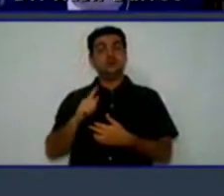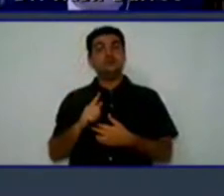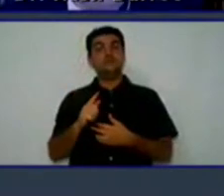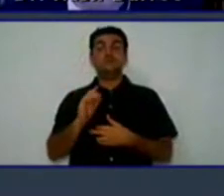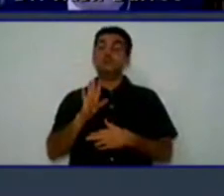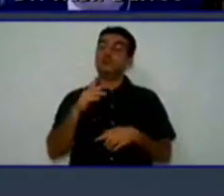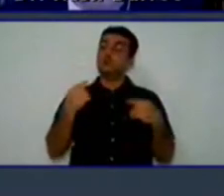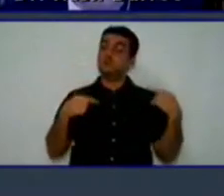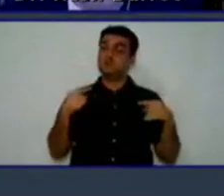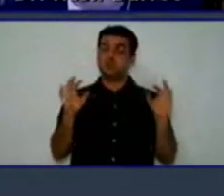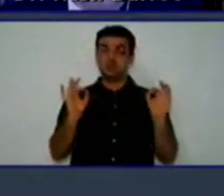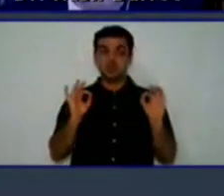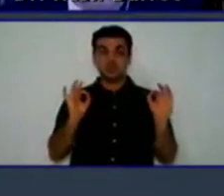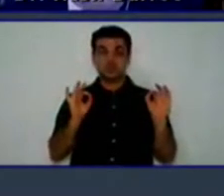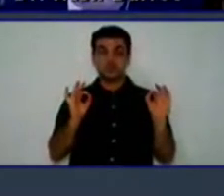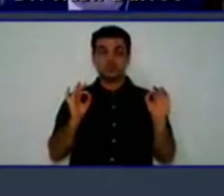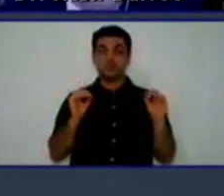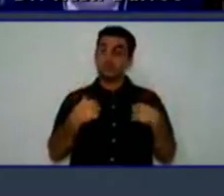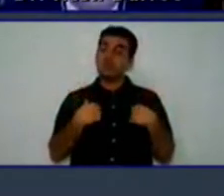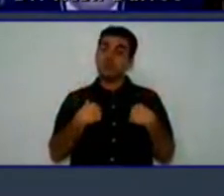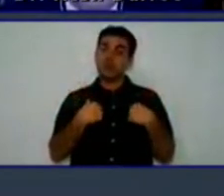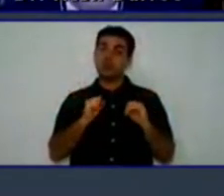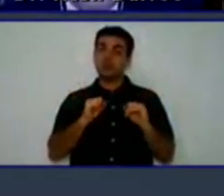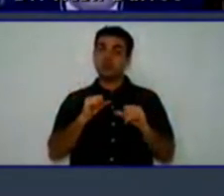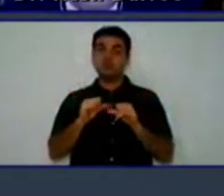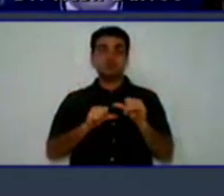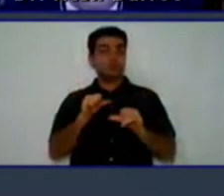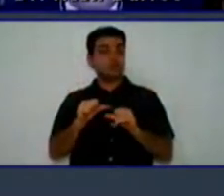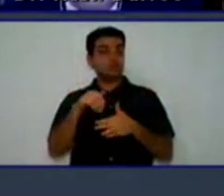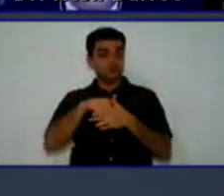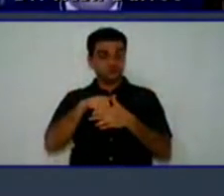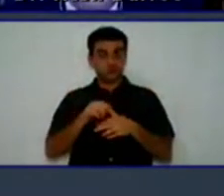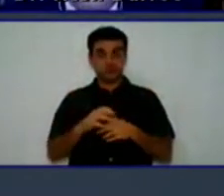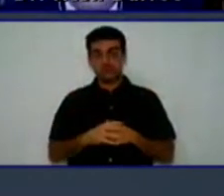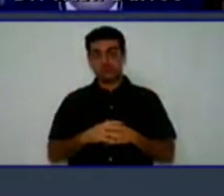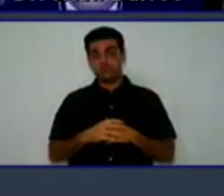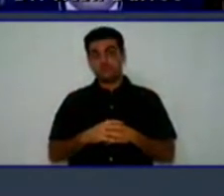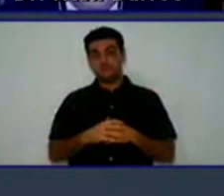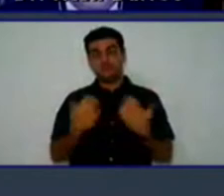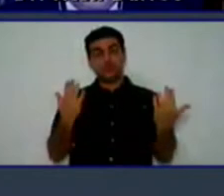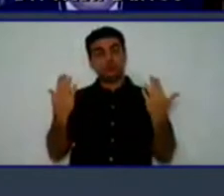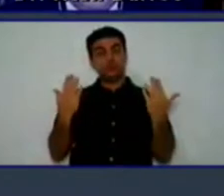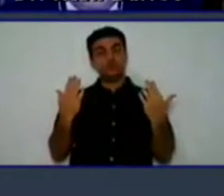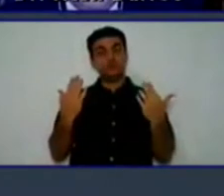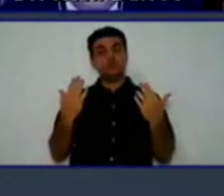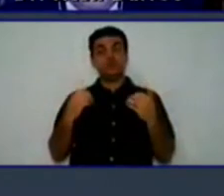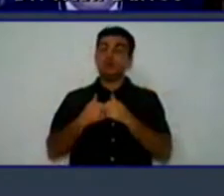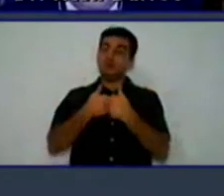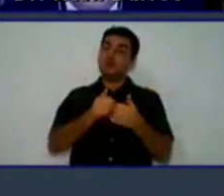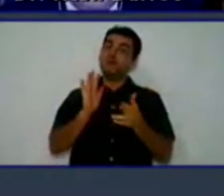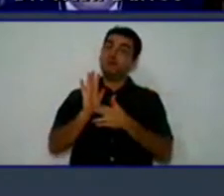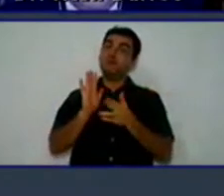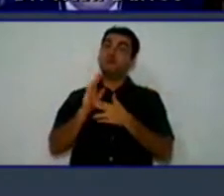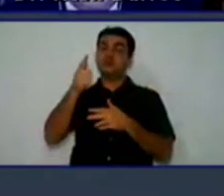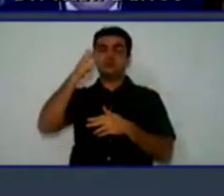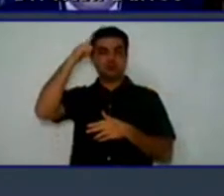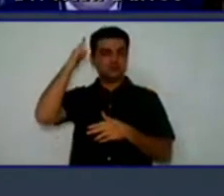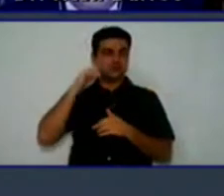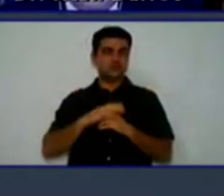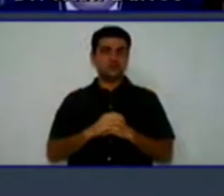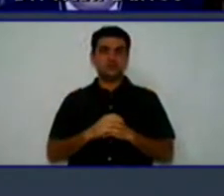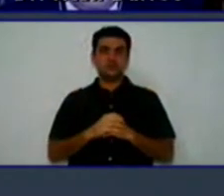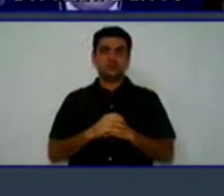houver objeção, eu posso refazer o voto nessa parte e encampar a proposta de Sua Excelência